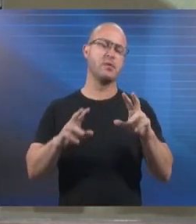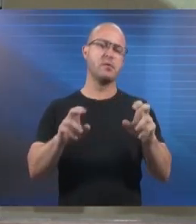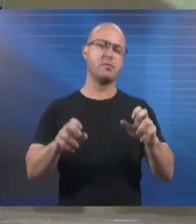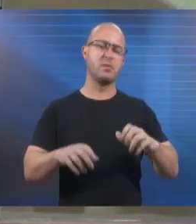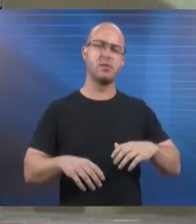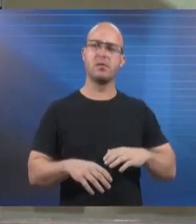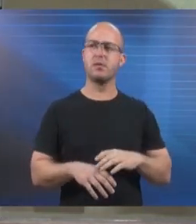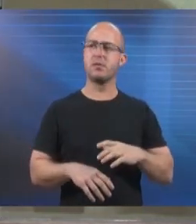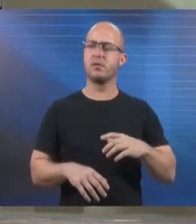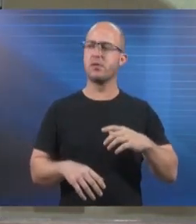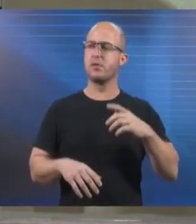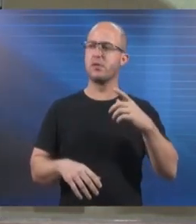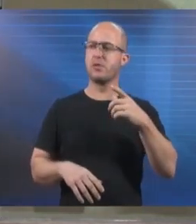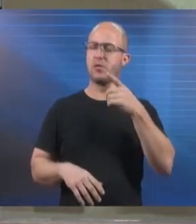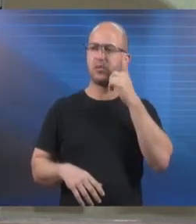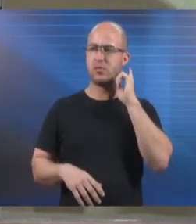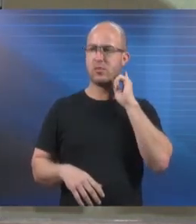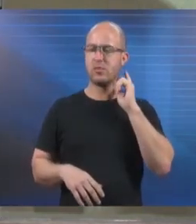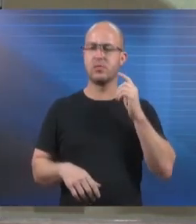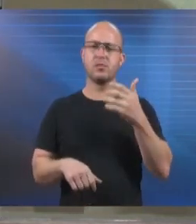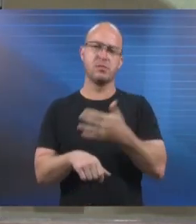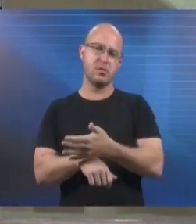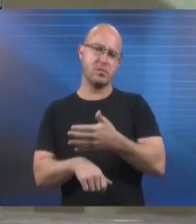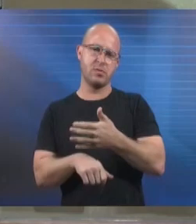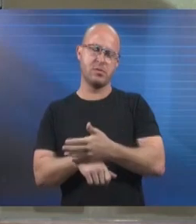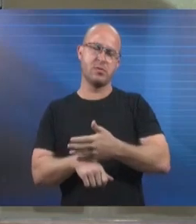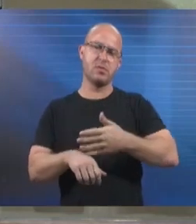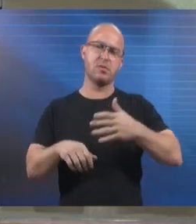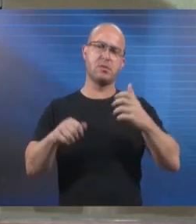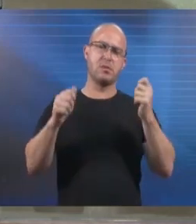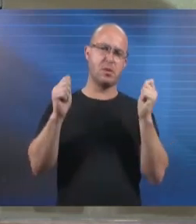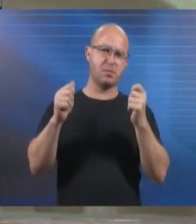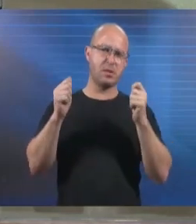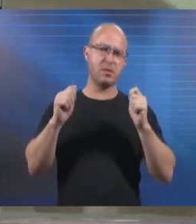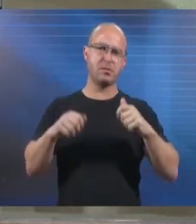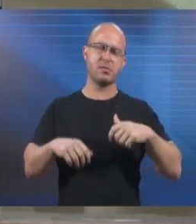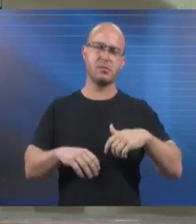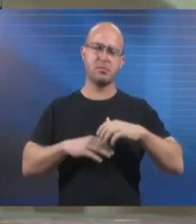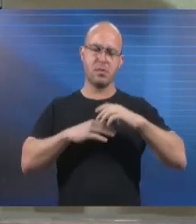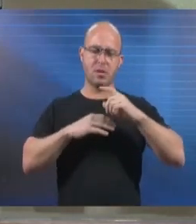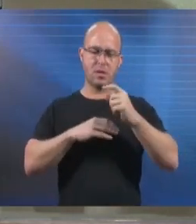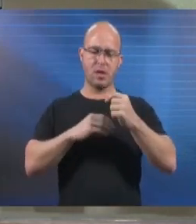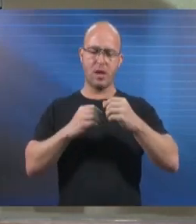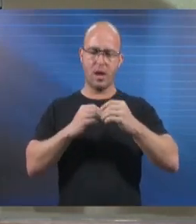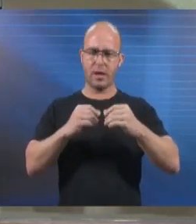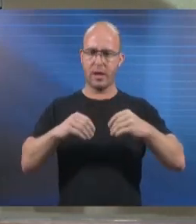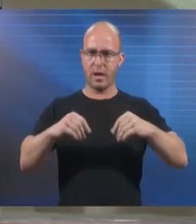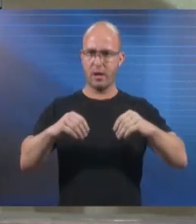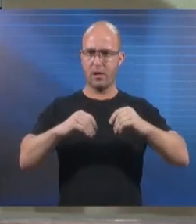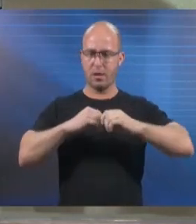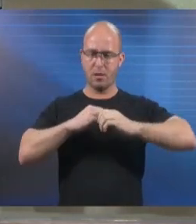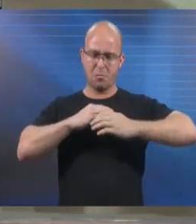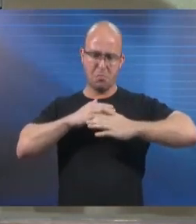manifestação ontem que nós participamos em relação a engorda da Praia de Ponta